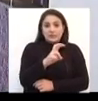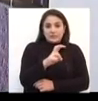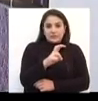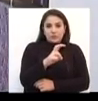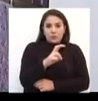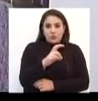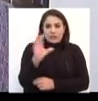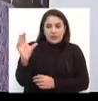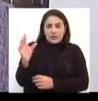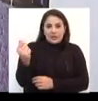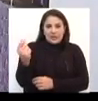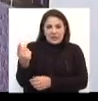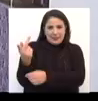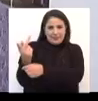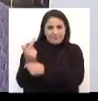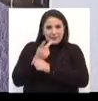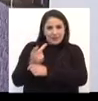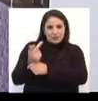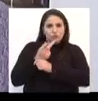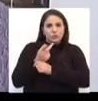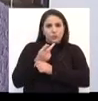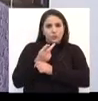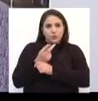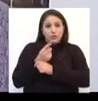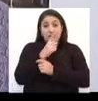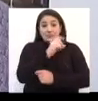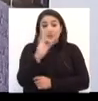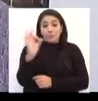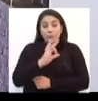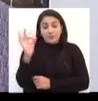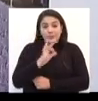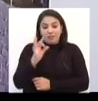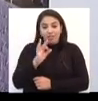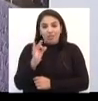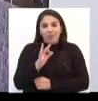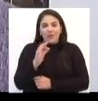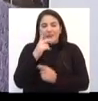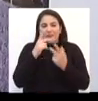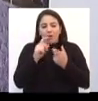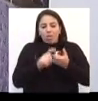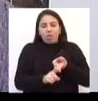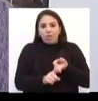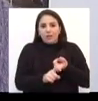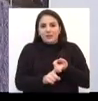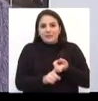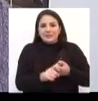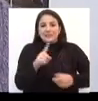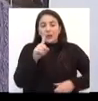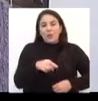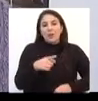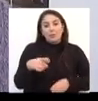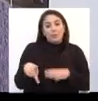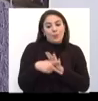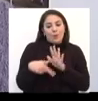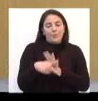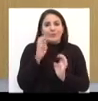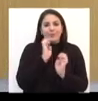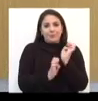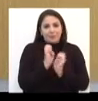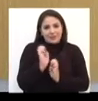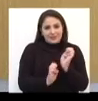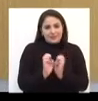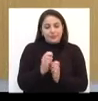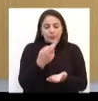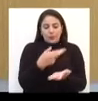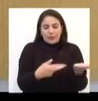foram doados a essa empresa foram 100% hipotecados. Então já não é mais inclusive da empresa. E